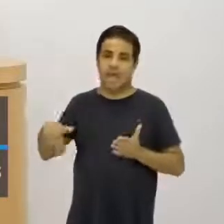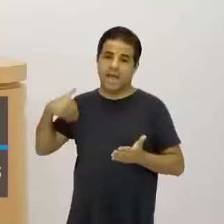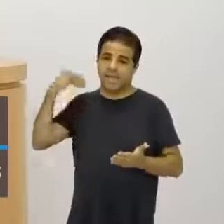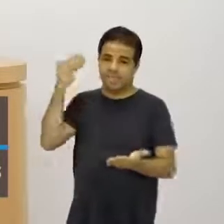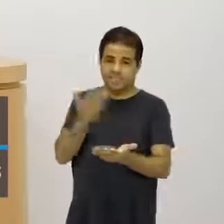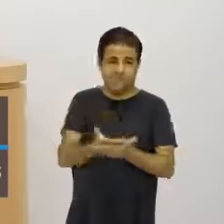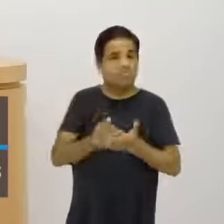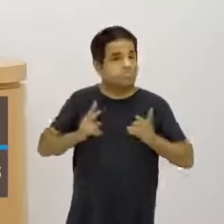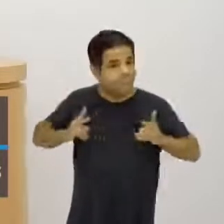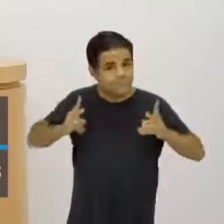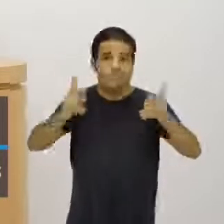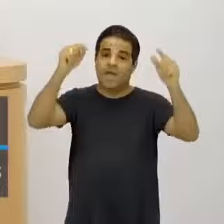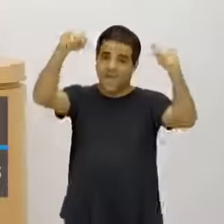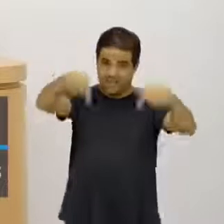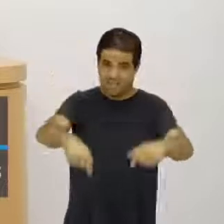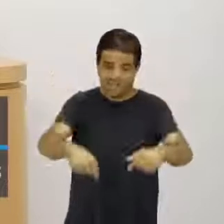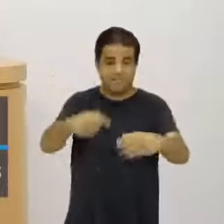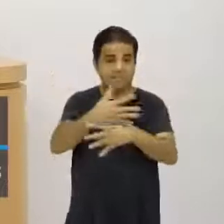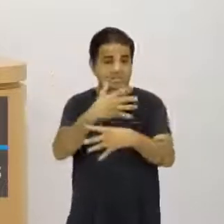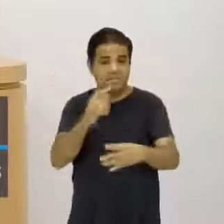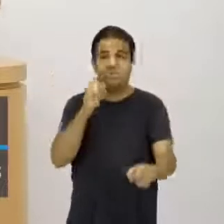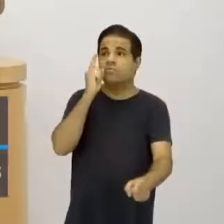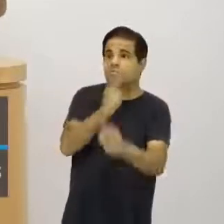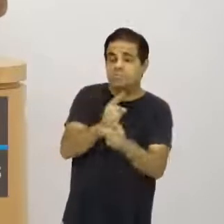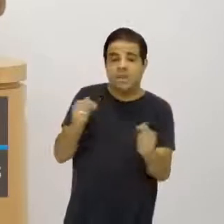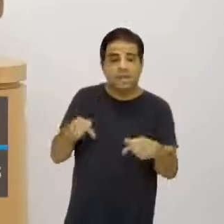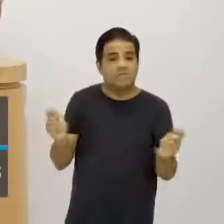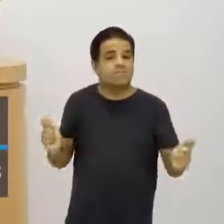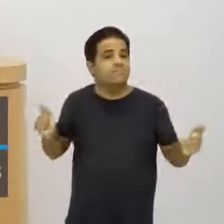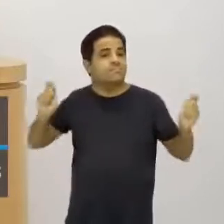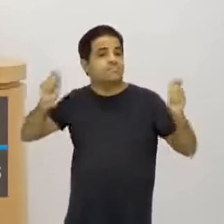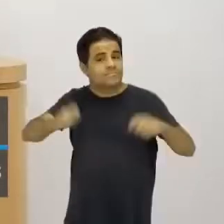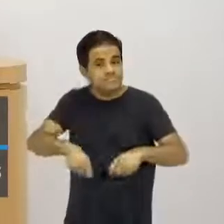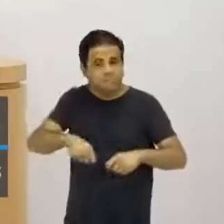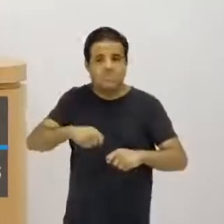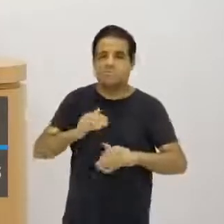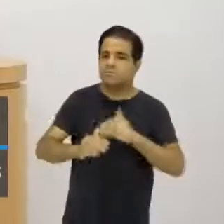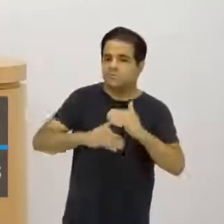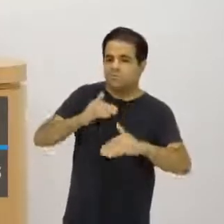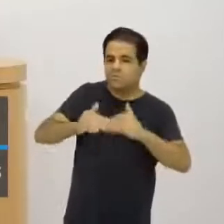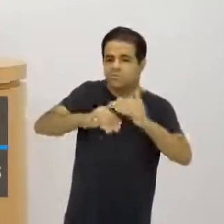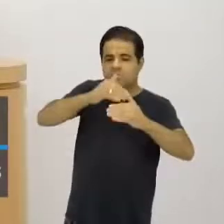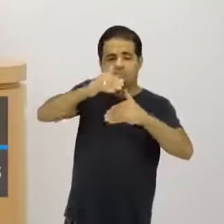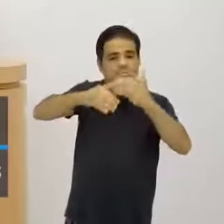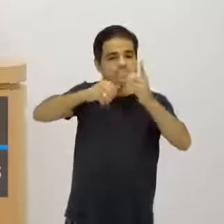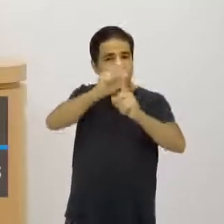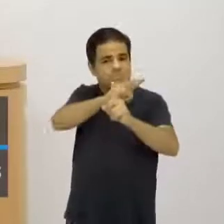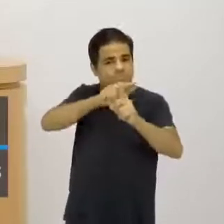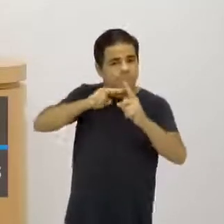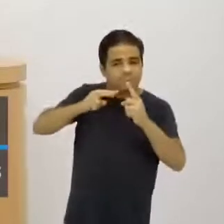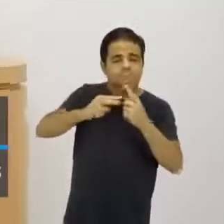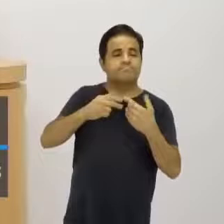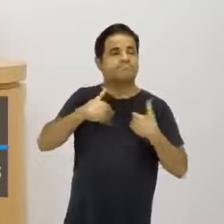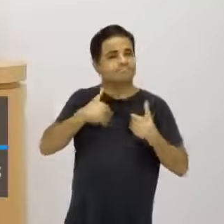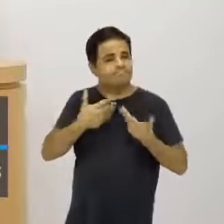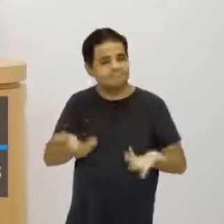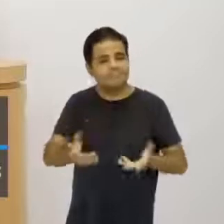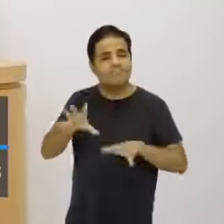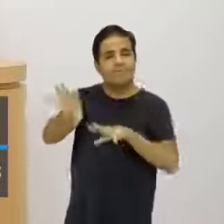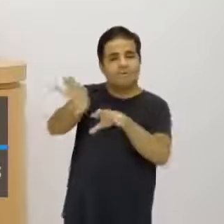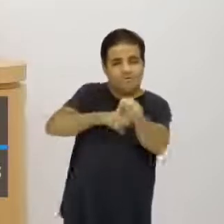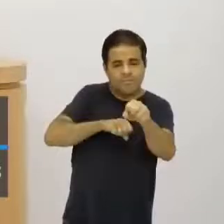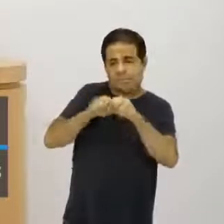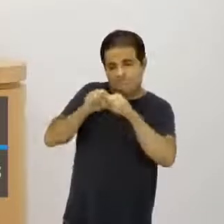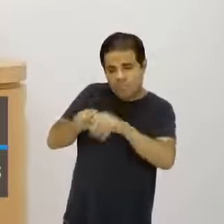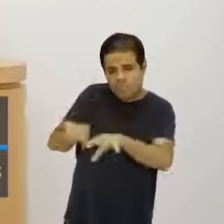porque foi nessa cidade que eu encontrei condições de me desenvolver do ponto de vista sanitário, da